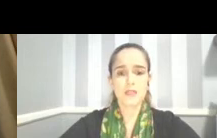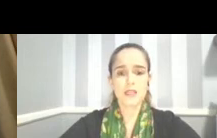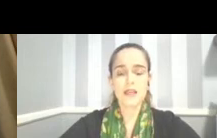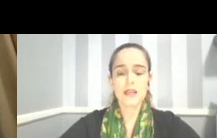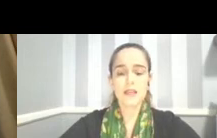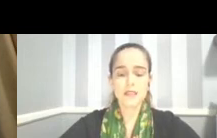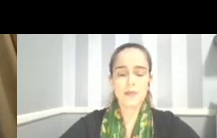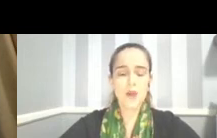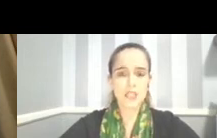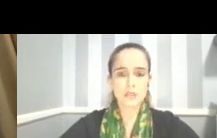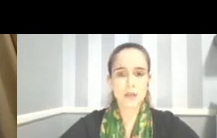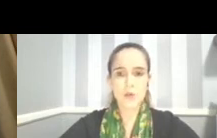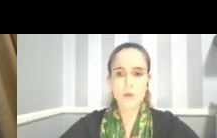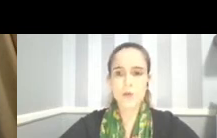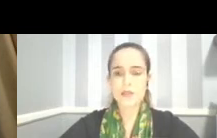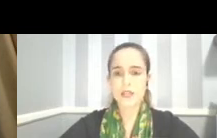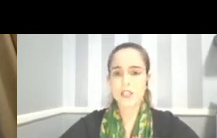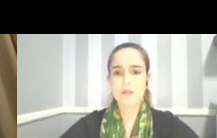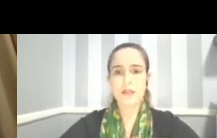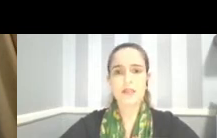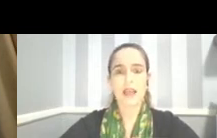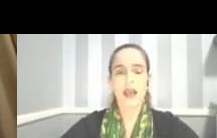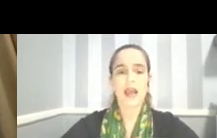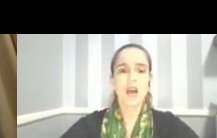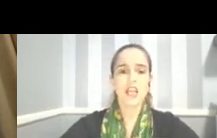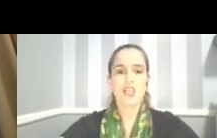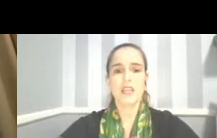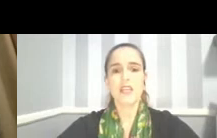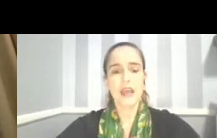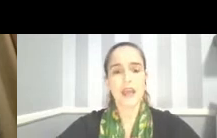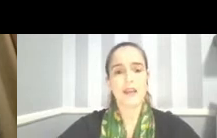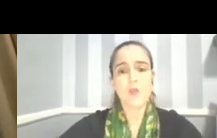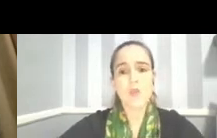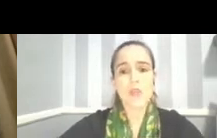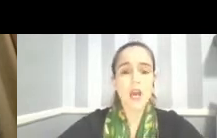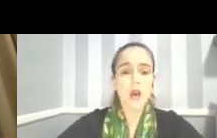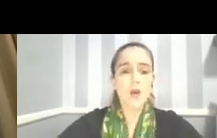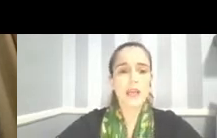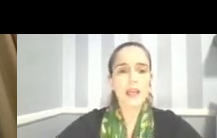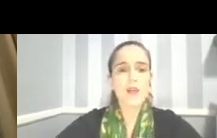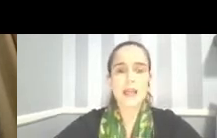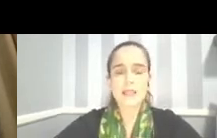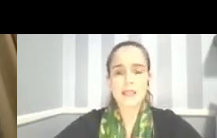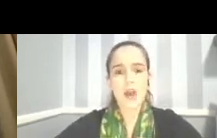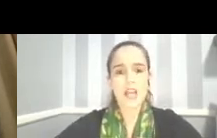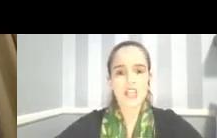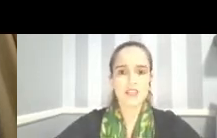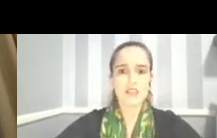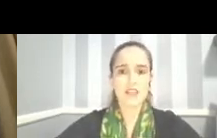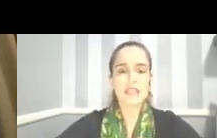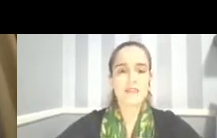comuns. Né? Das hemorragias mais comuns, a gente também tem a hemorragia interna. O que acontece